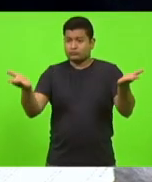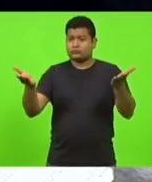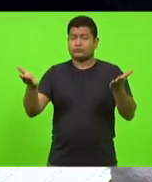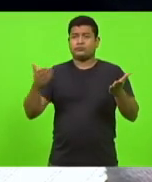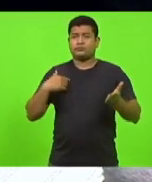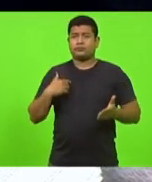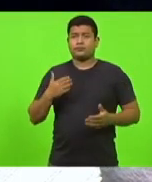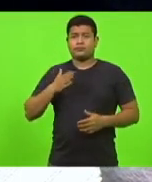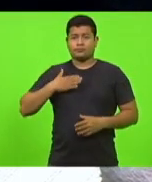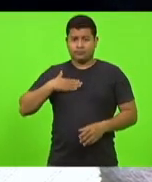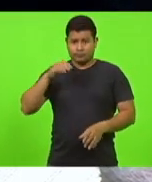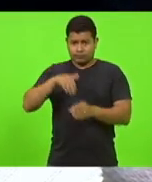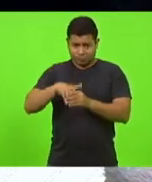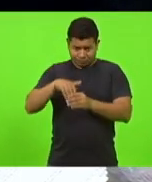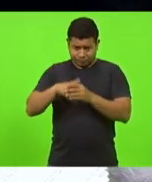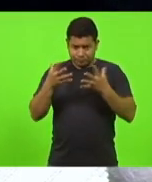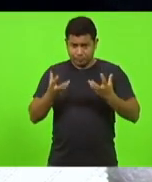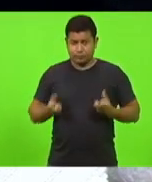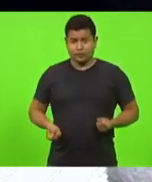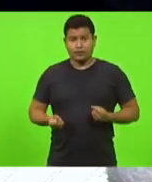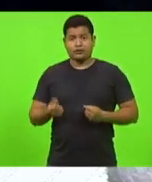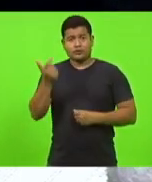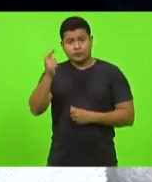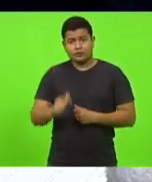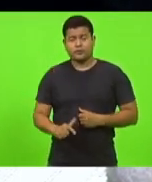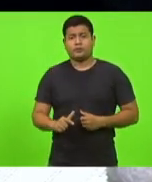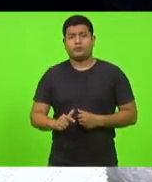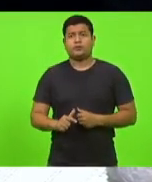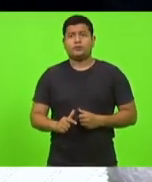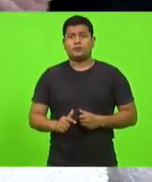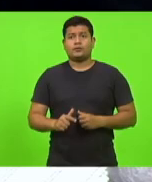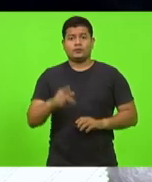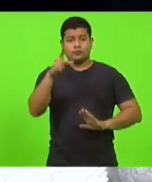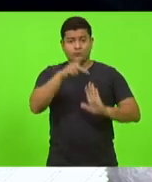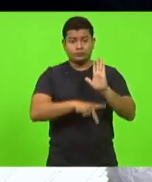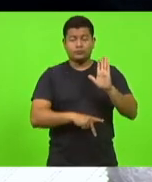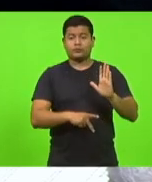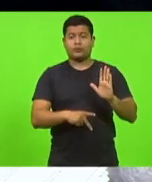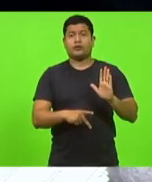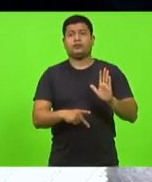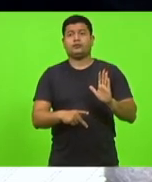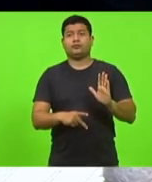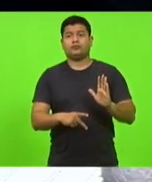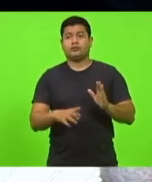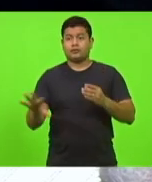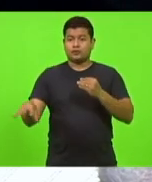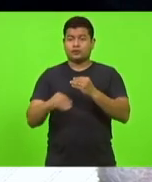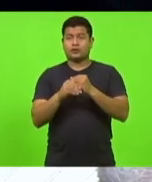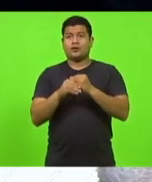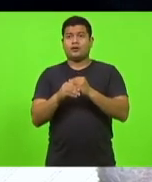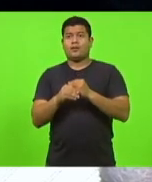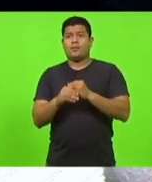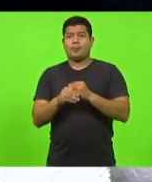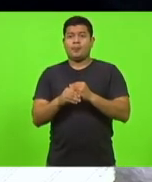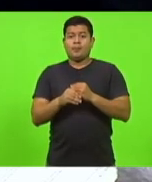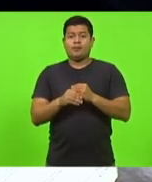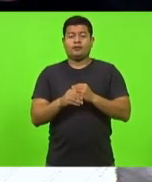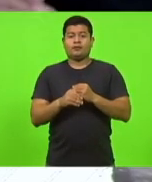o meu voto é favorável, mais uma vez, no projeto original, na emenda,